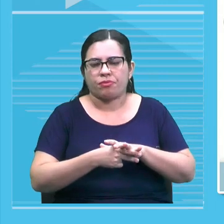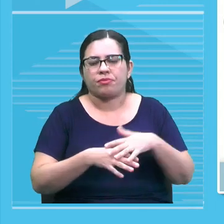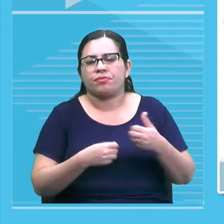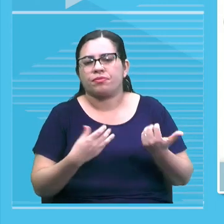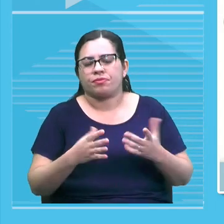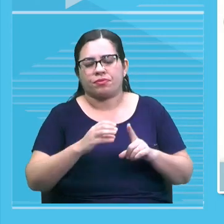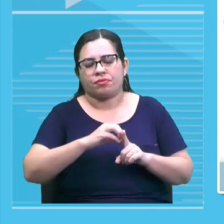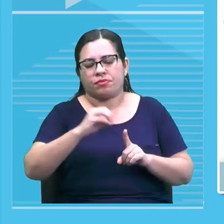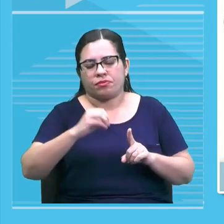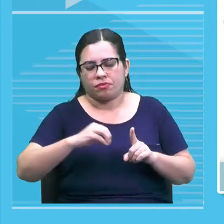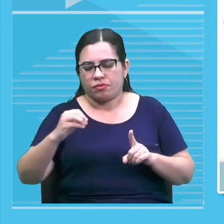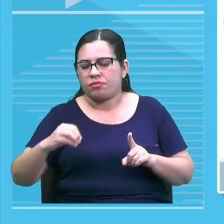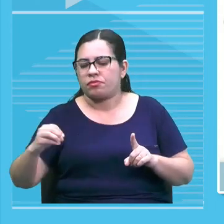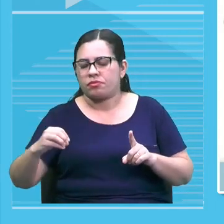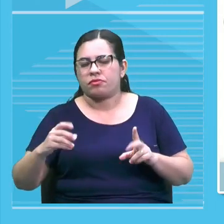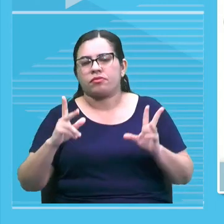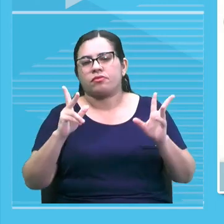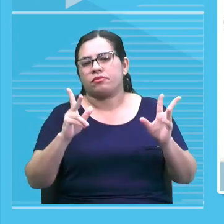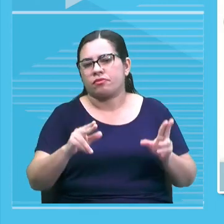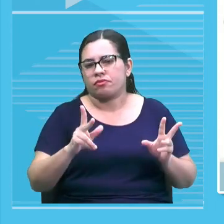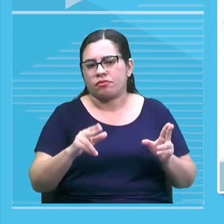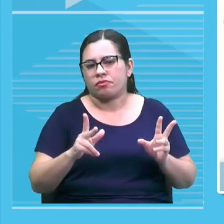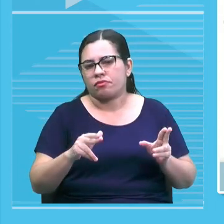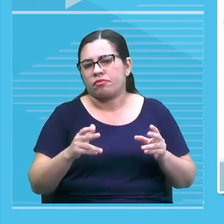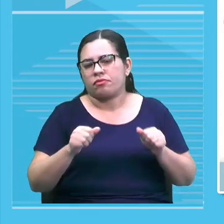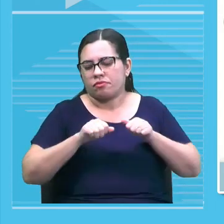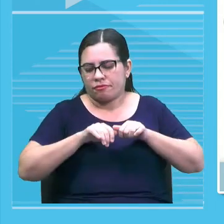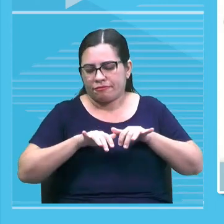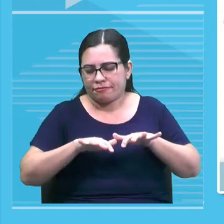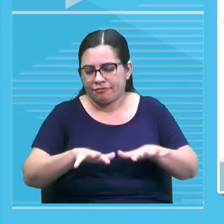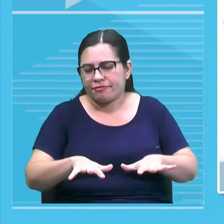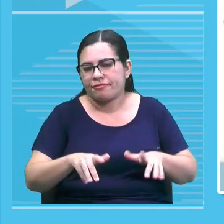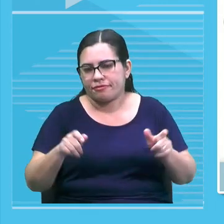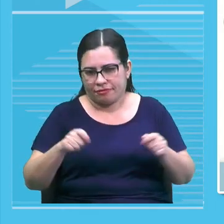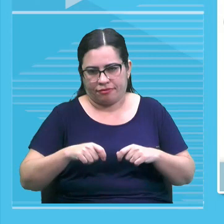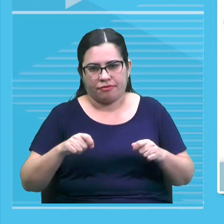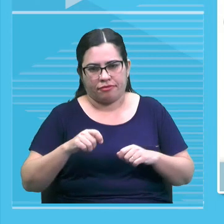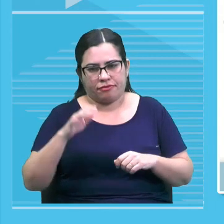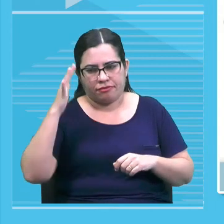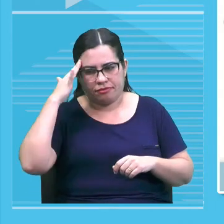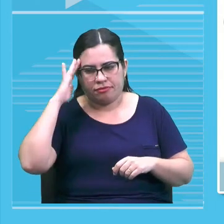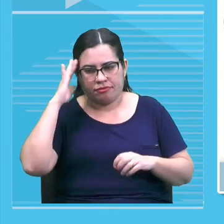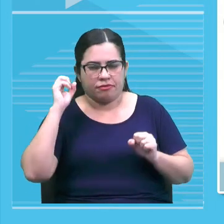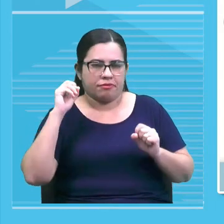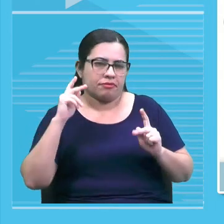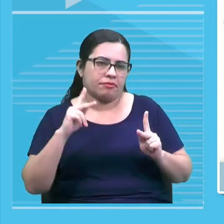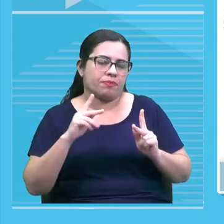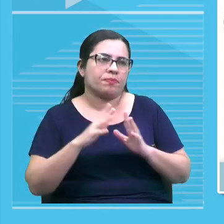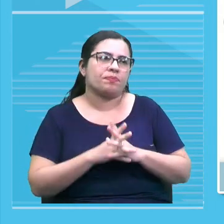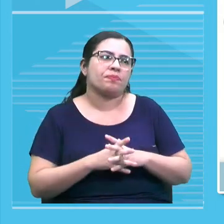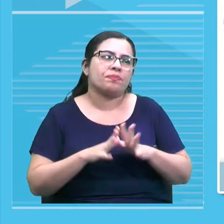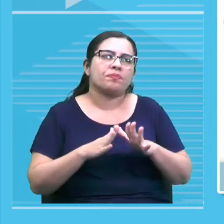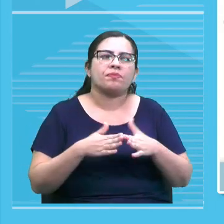a onda também se move se propagando Beleza então os